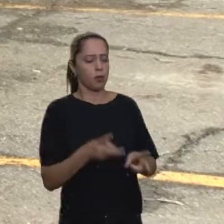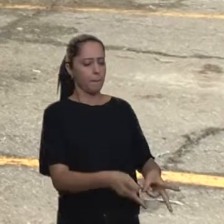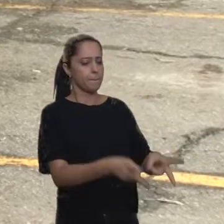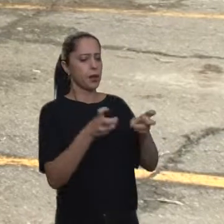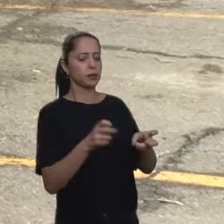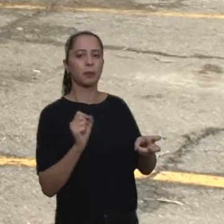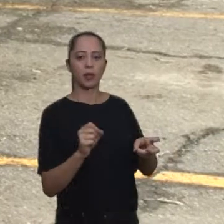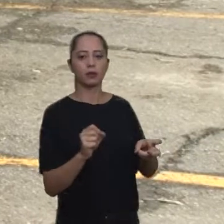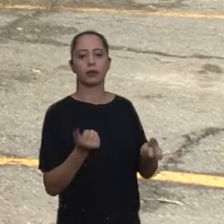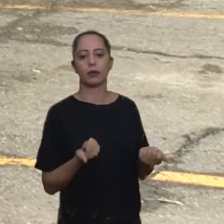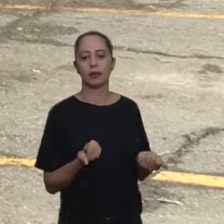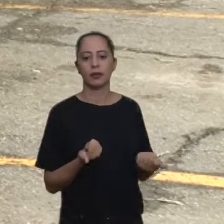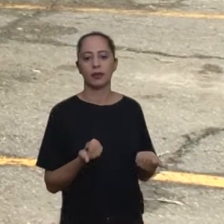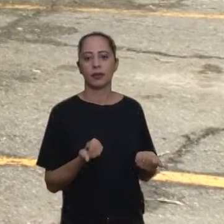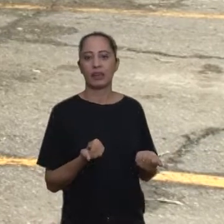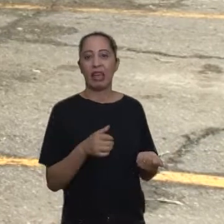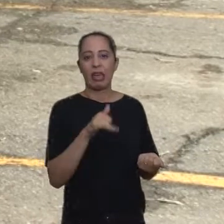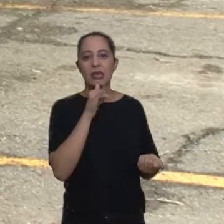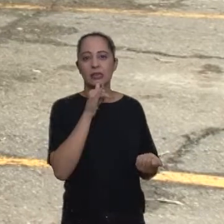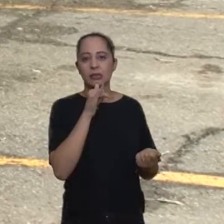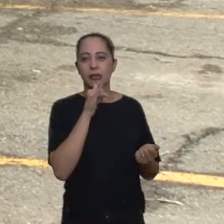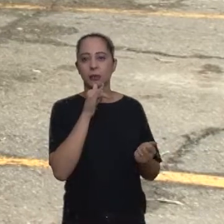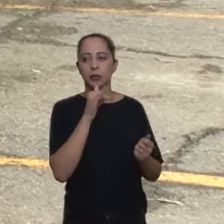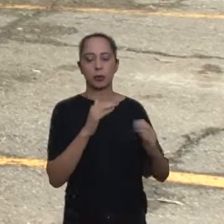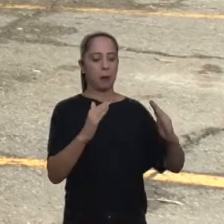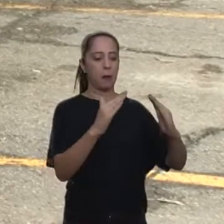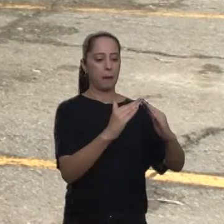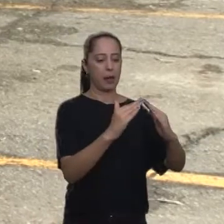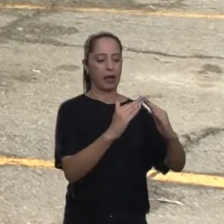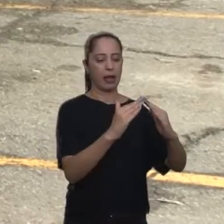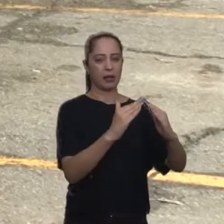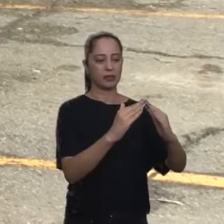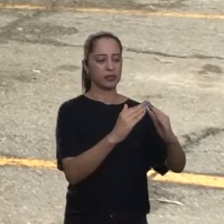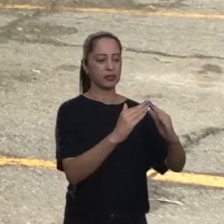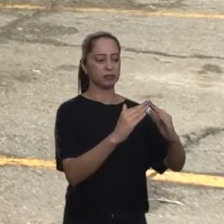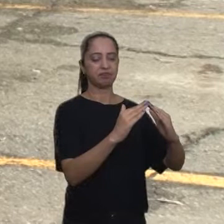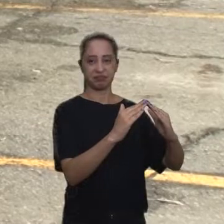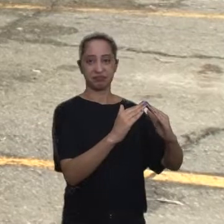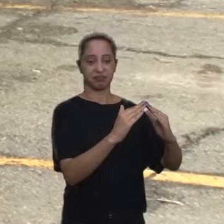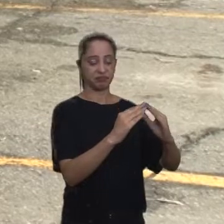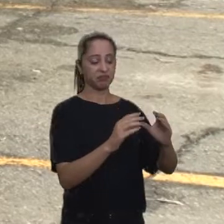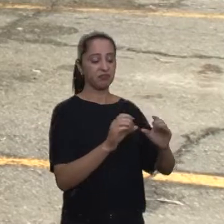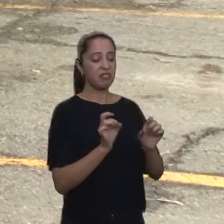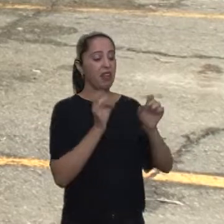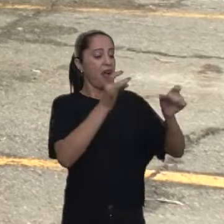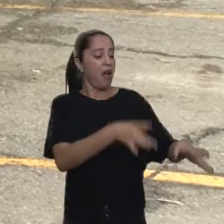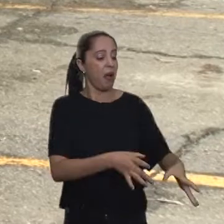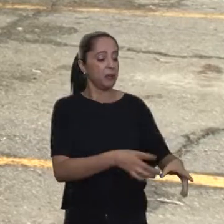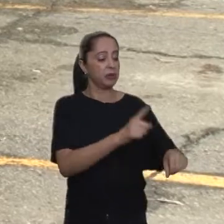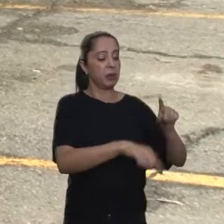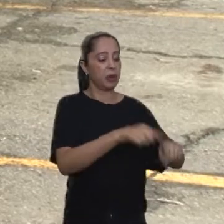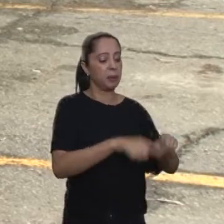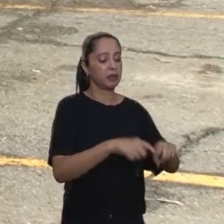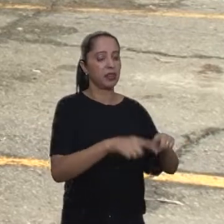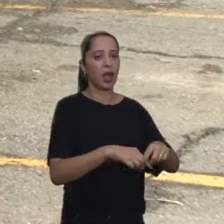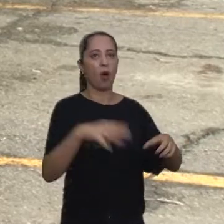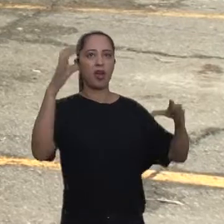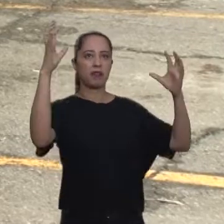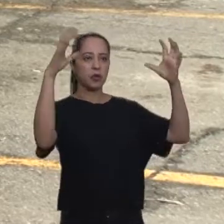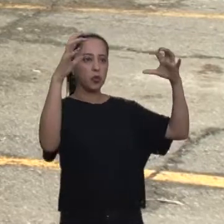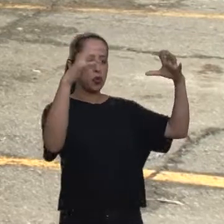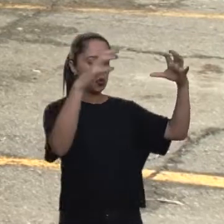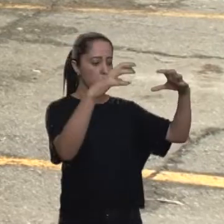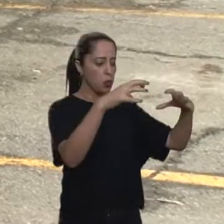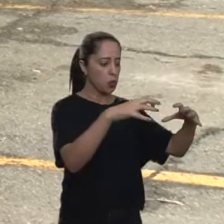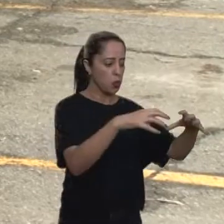observa isso, muitas vezes as pessoas deixam numa área descoberta alguns objetos, né? E não acreditam que